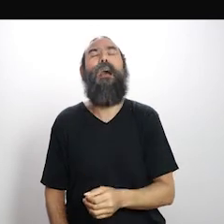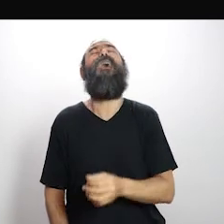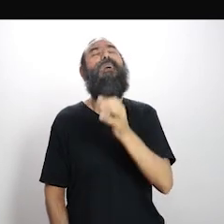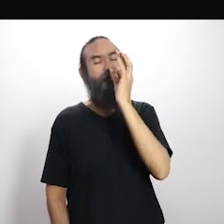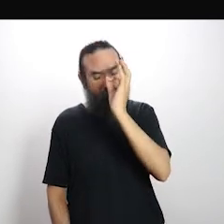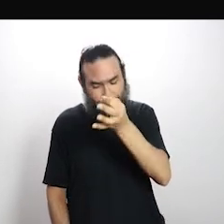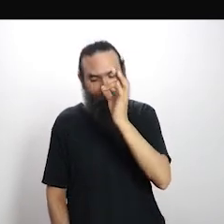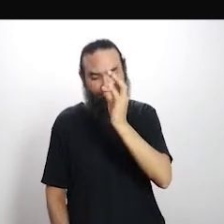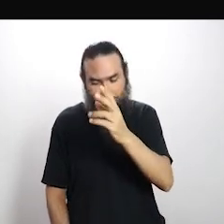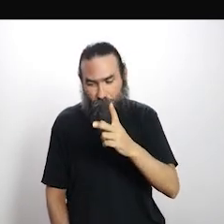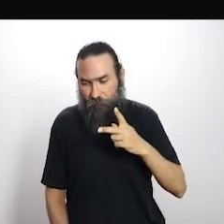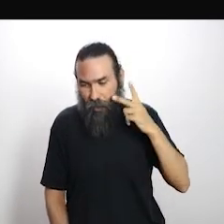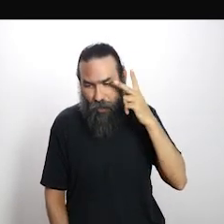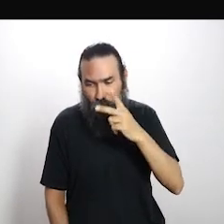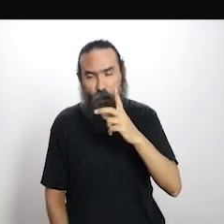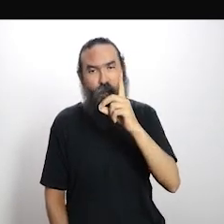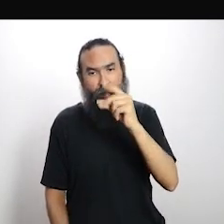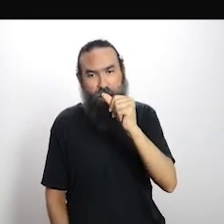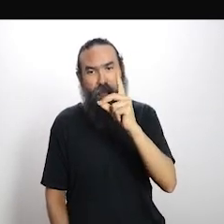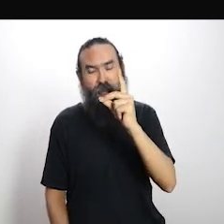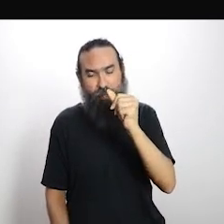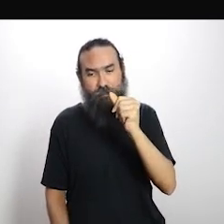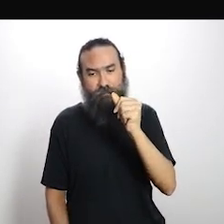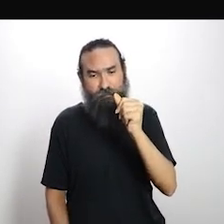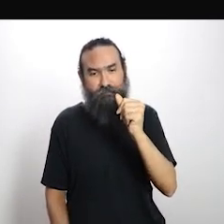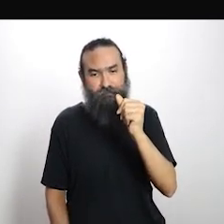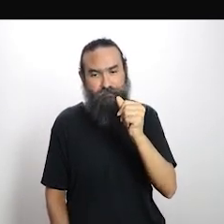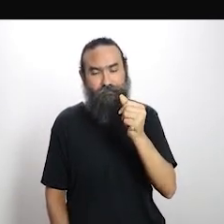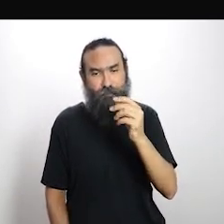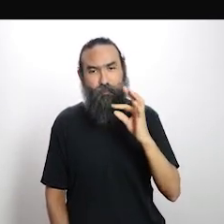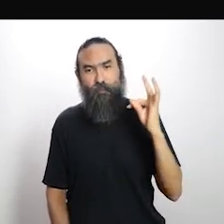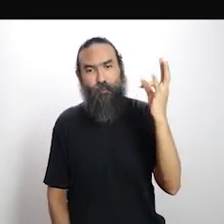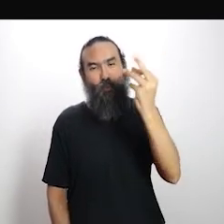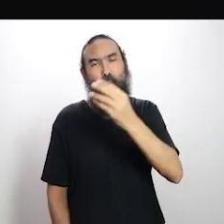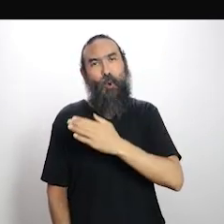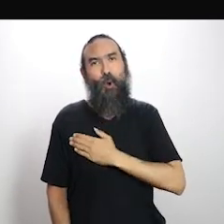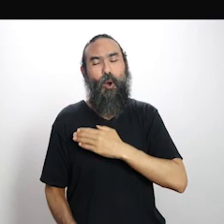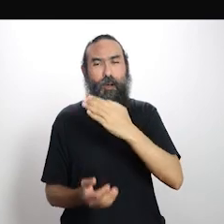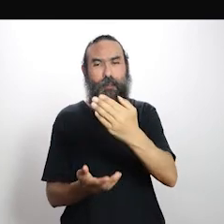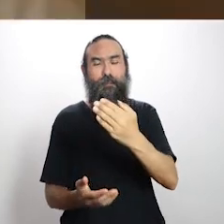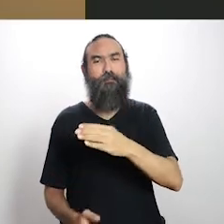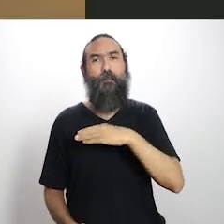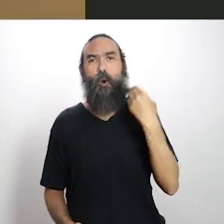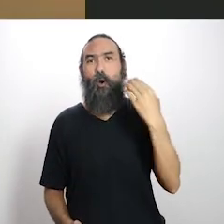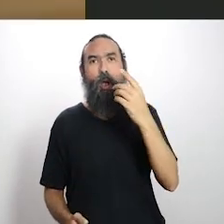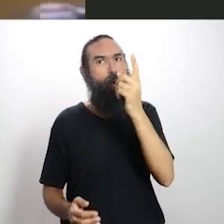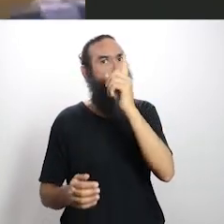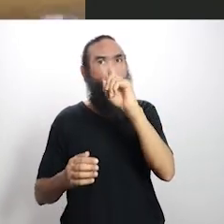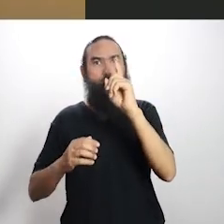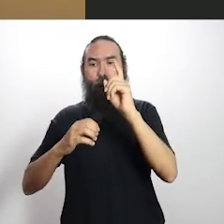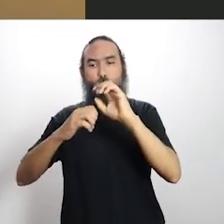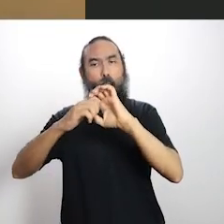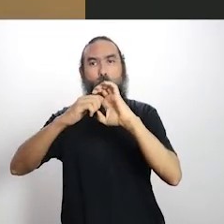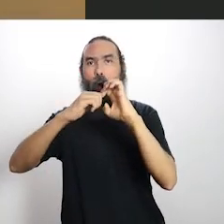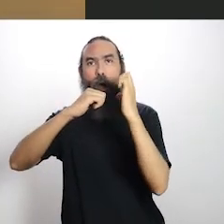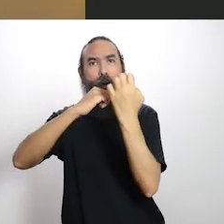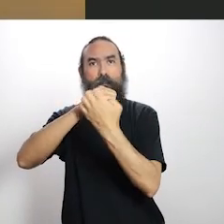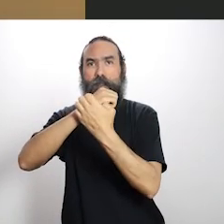um bate aqui para nós um grande ativista da nossa região a de vista ambiental cultural